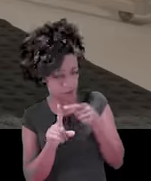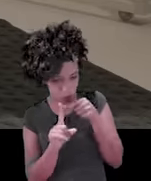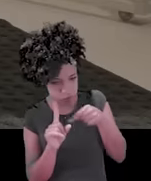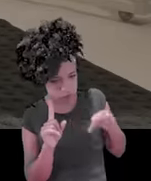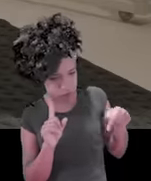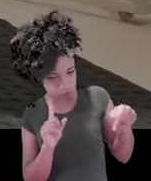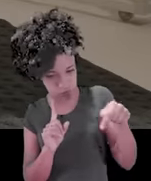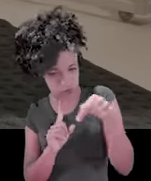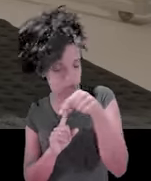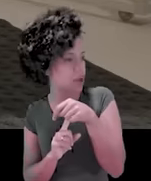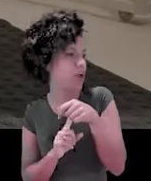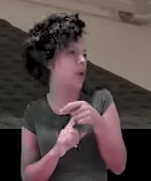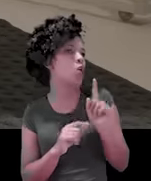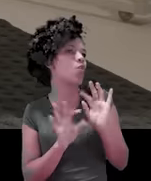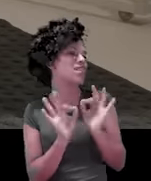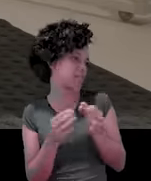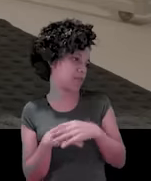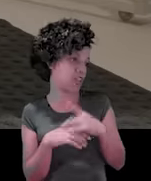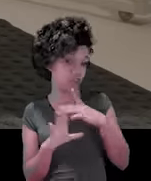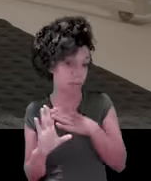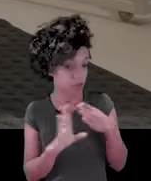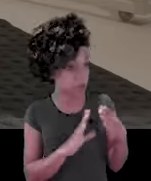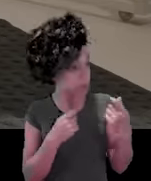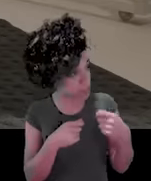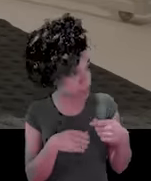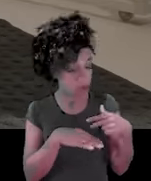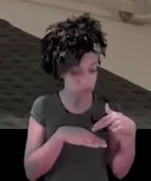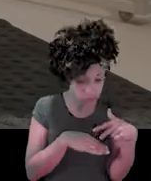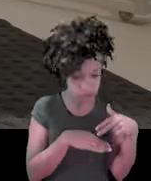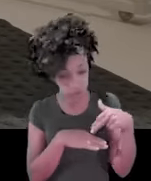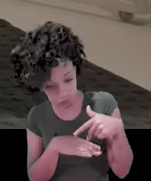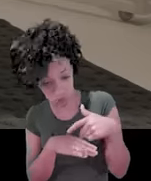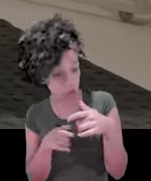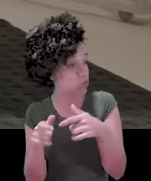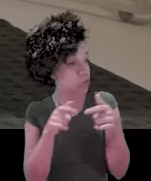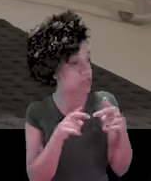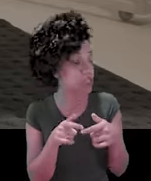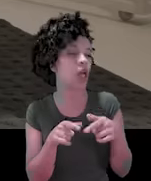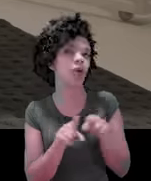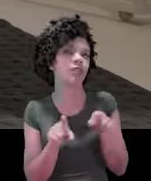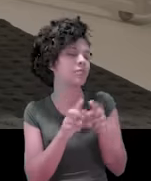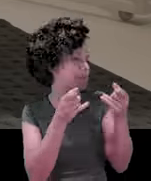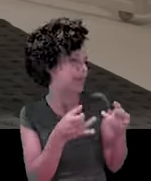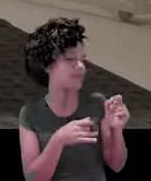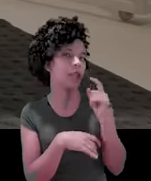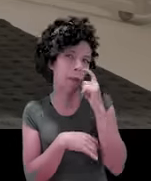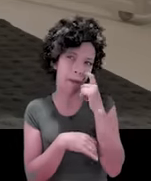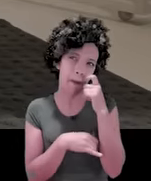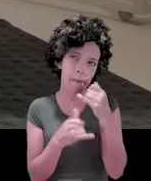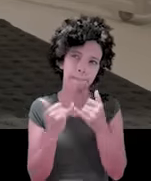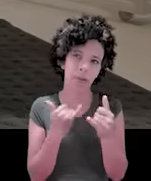volta enorme e tu não é uma caminhada simples tinha momentos que eu tinha que passar por uma série de que eu até dizia assim